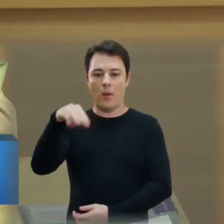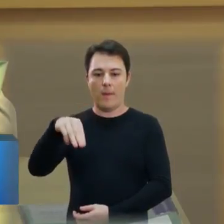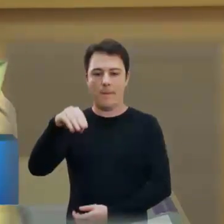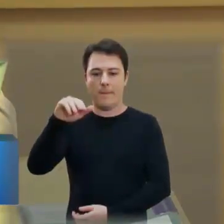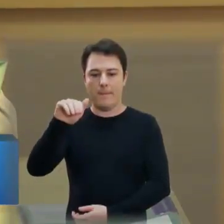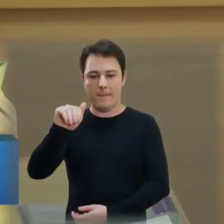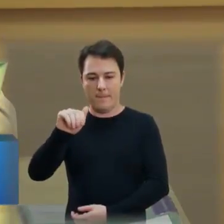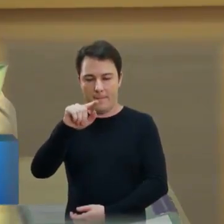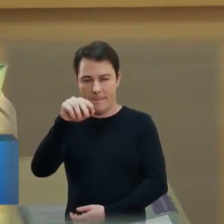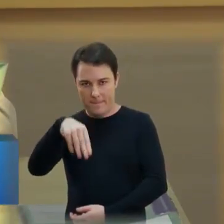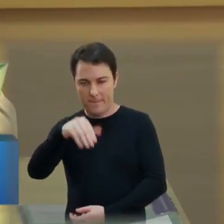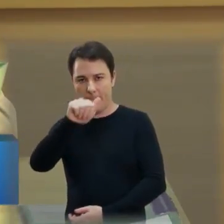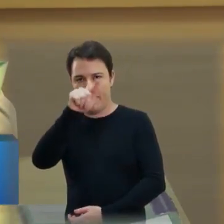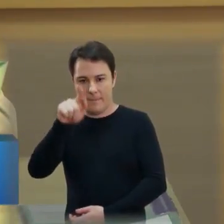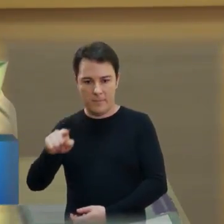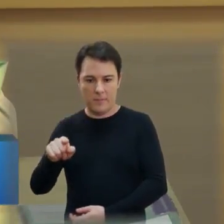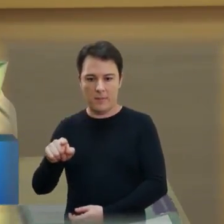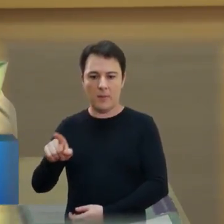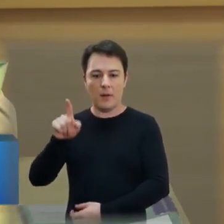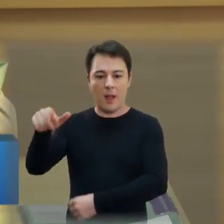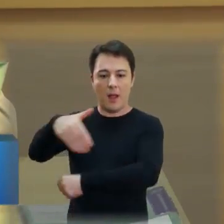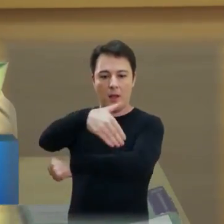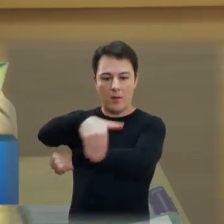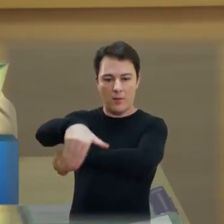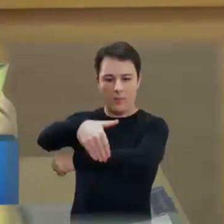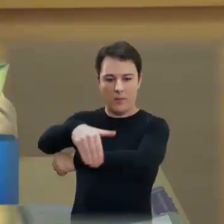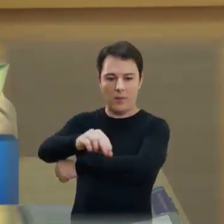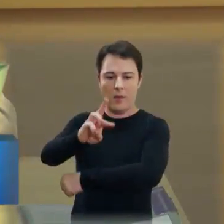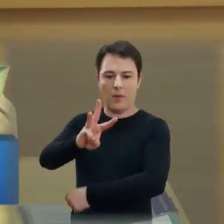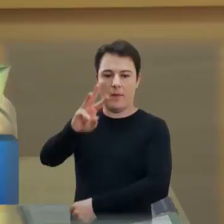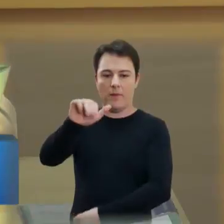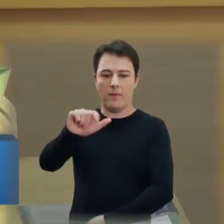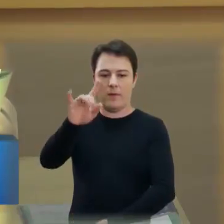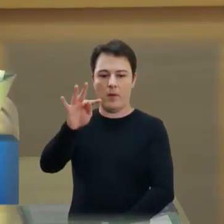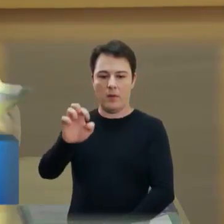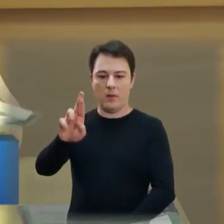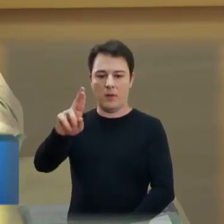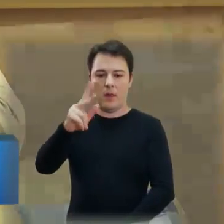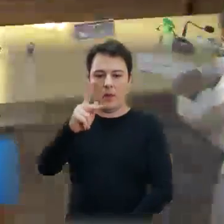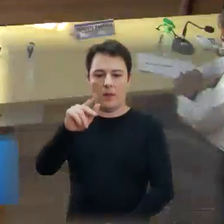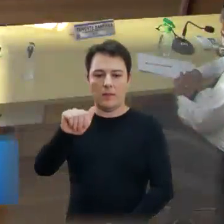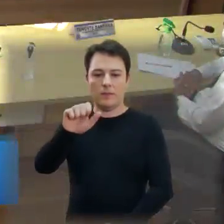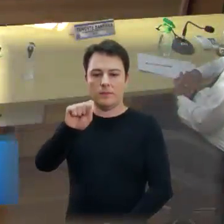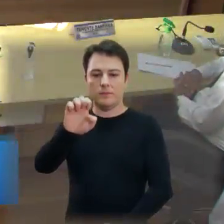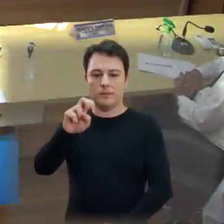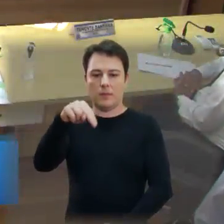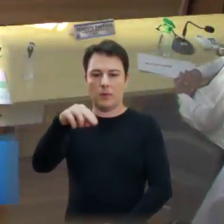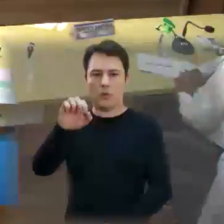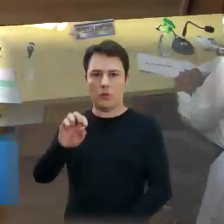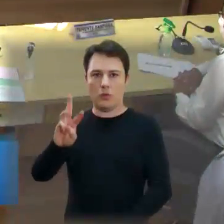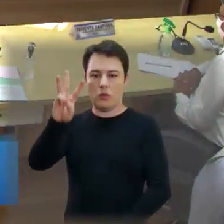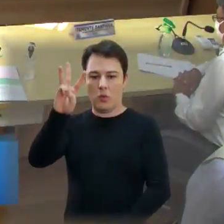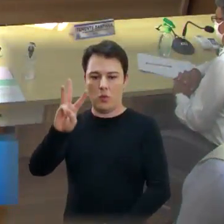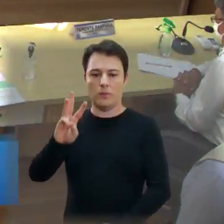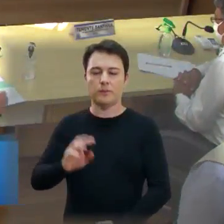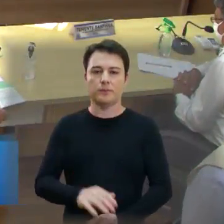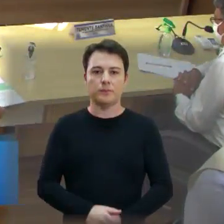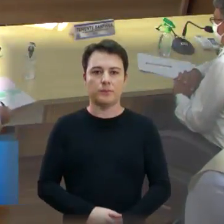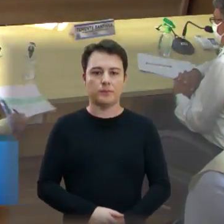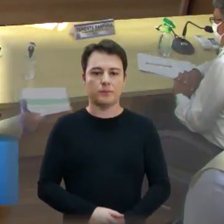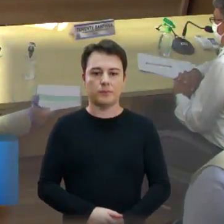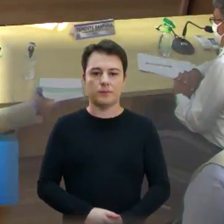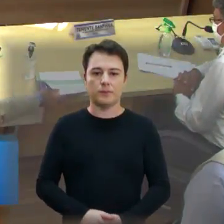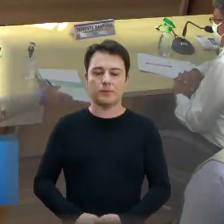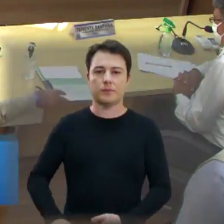5, localizada na rua Walter Pazenon, sem número, Jardim Del Rey, na sede do município. Em discussão,